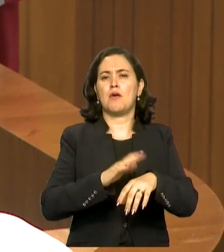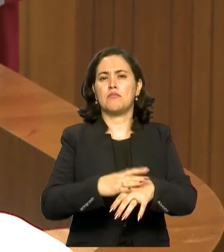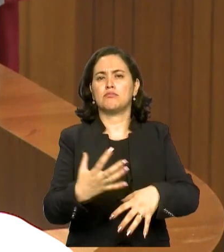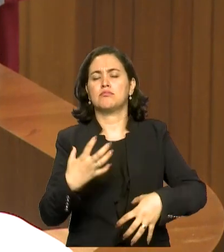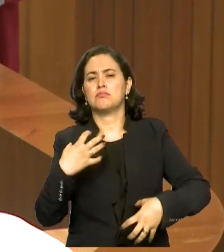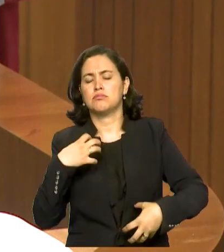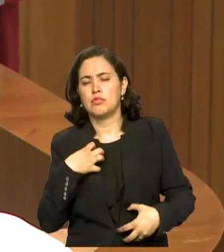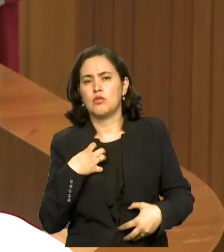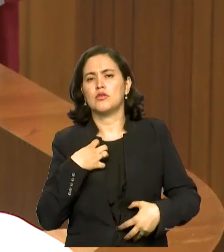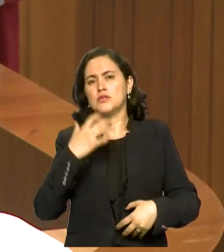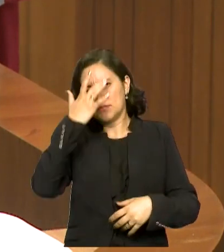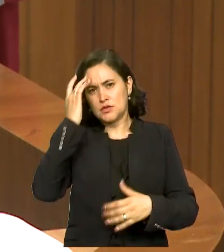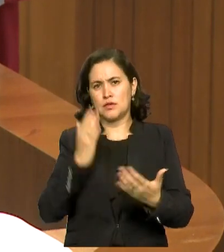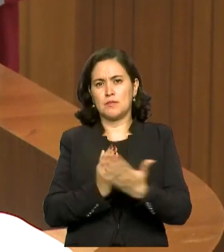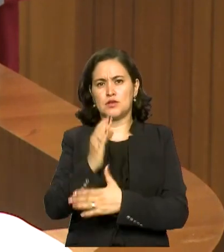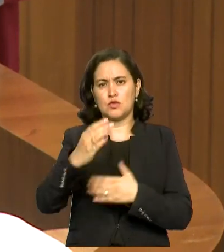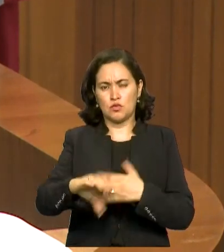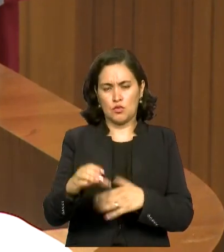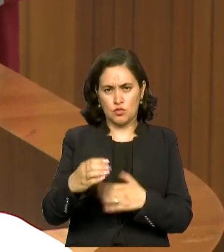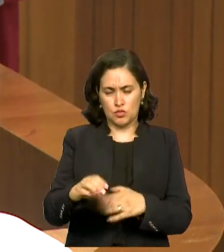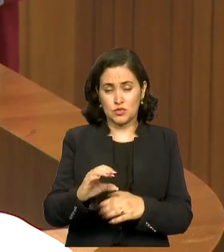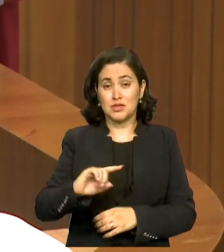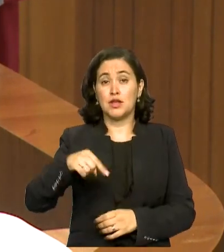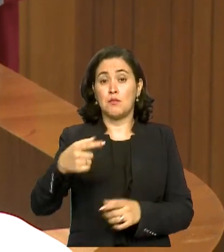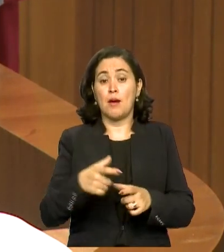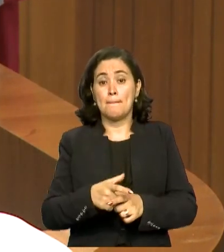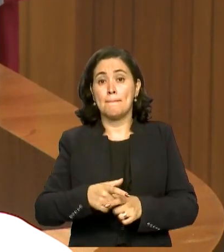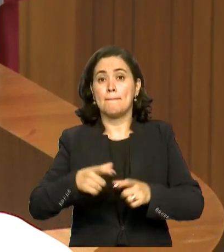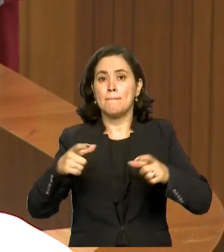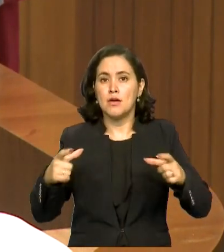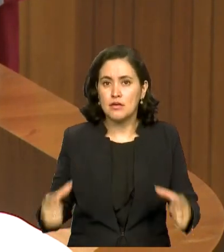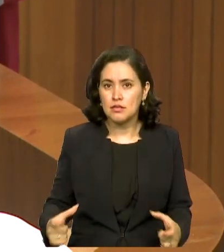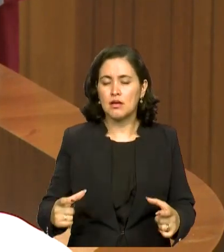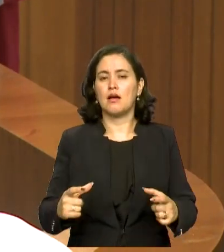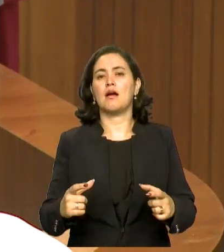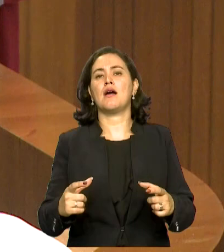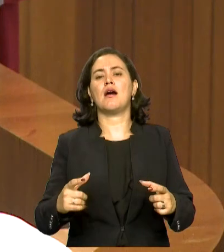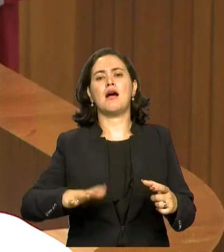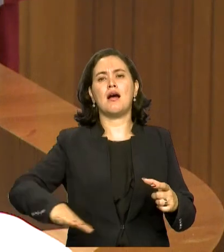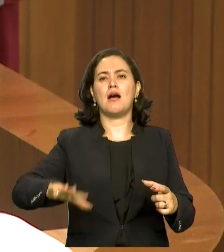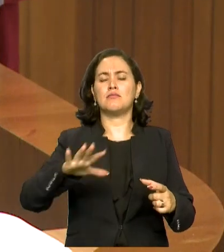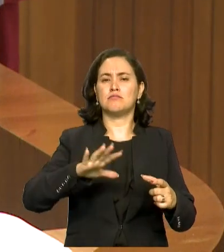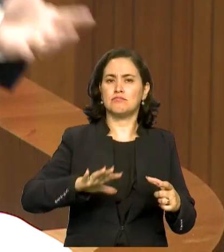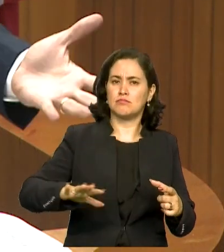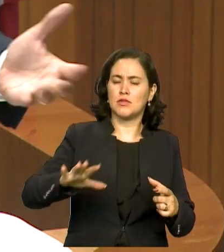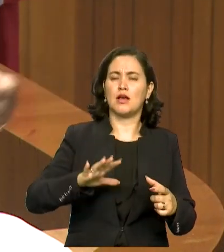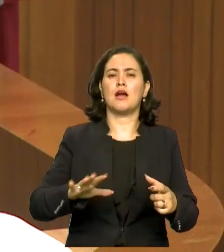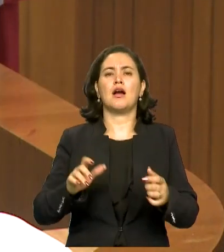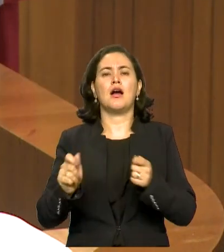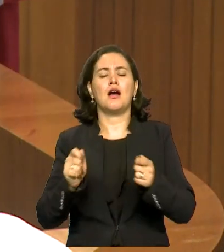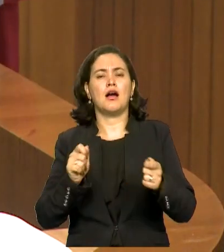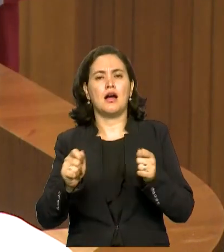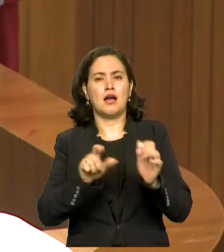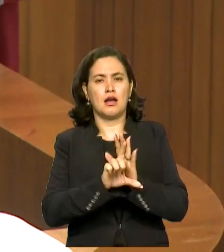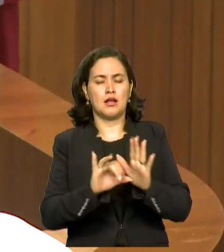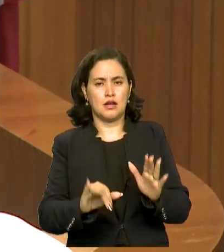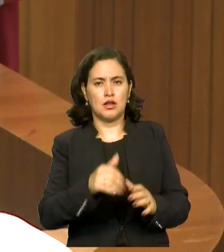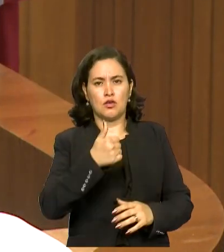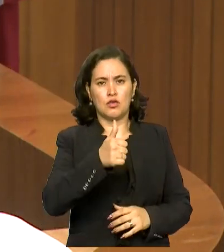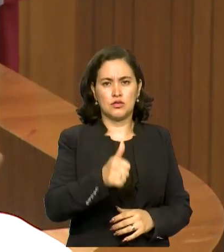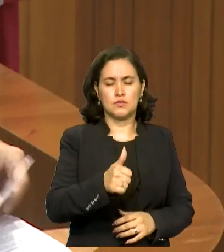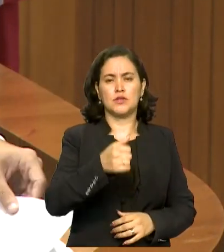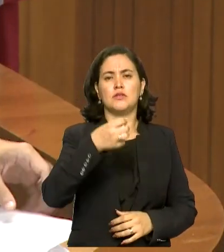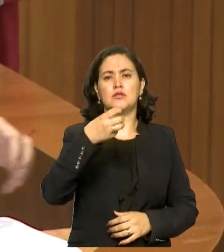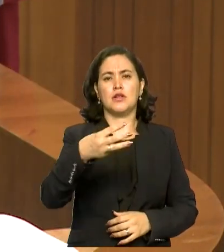mais abrangência com a Lei 11.424, que também aumentou a questão